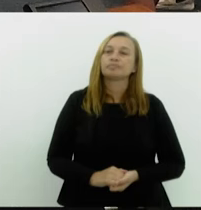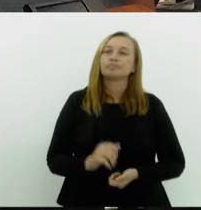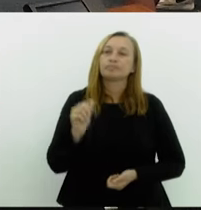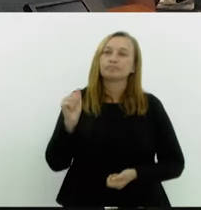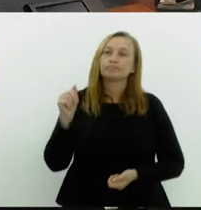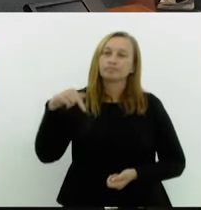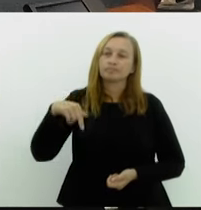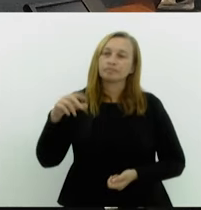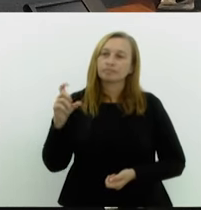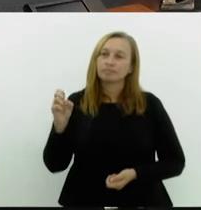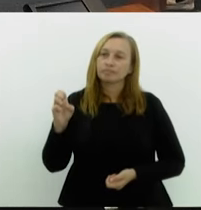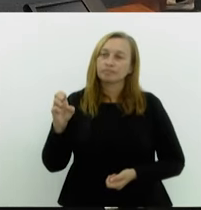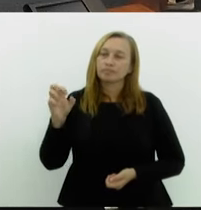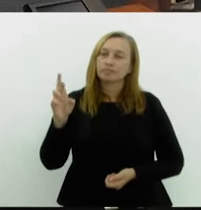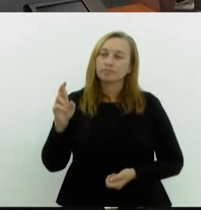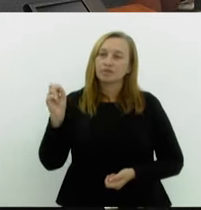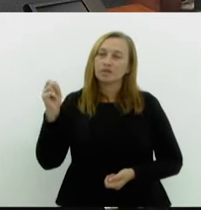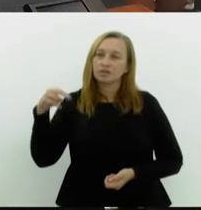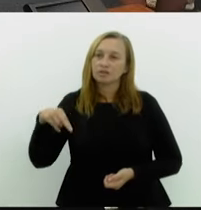Anderson Moraes, por favor, novamente.